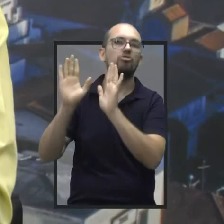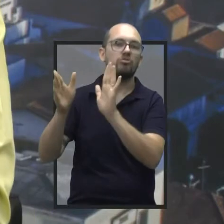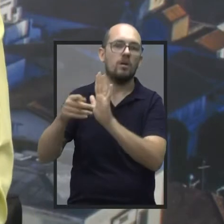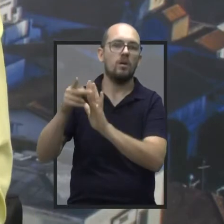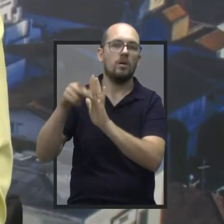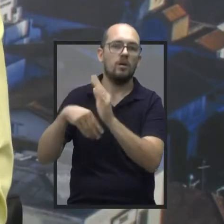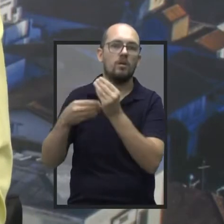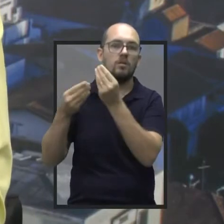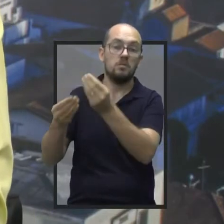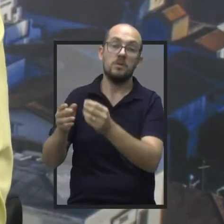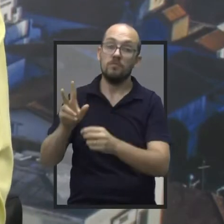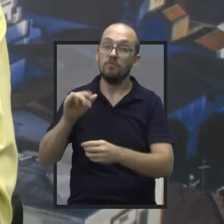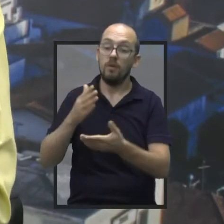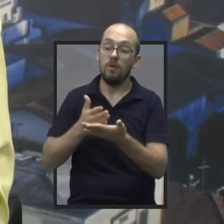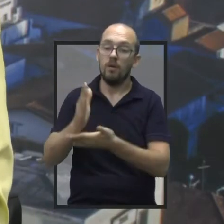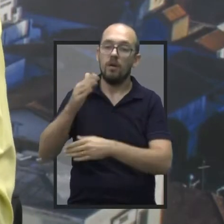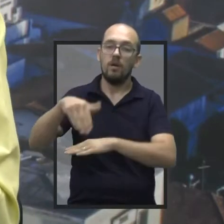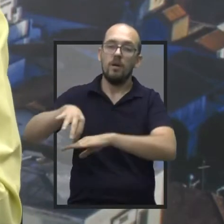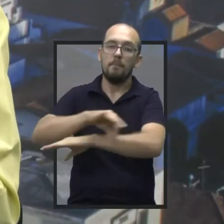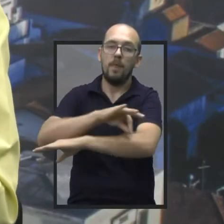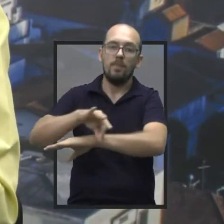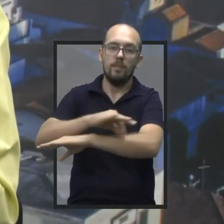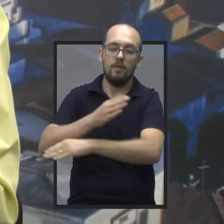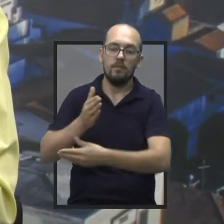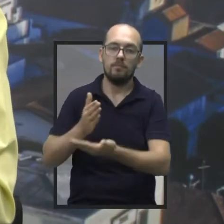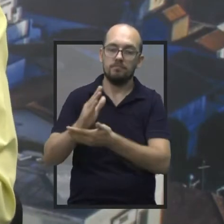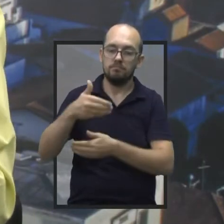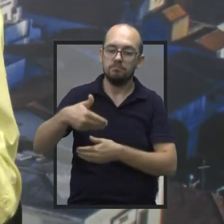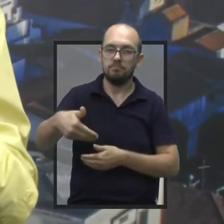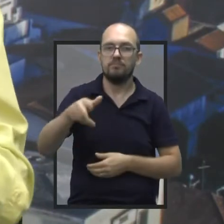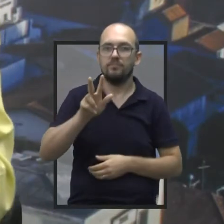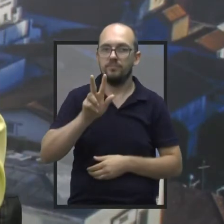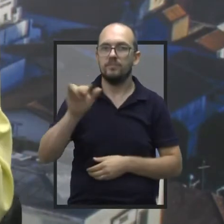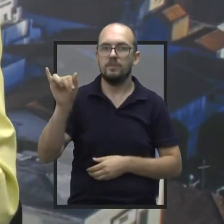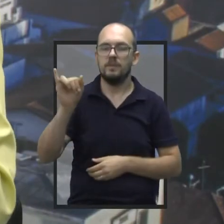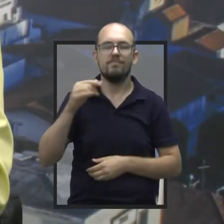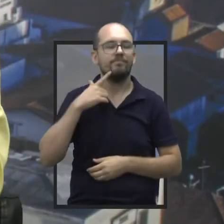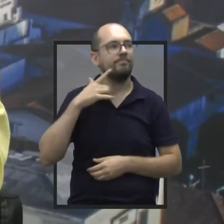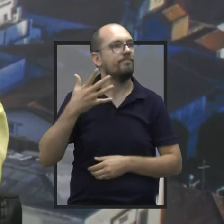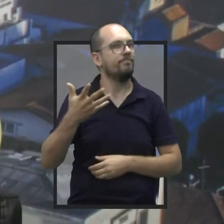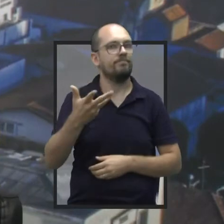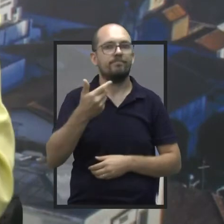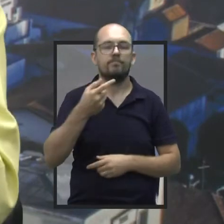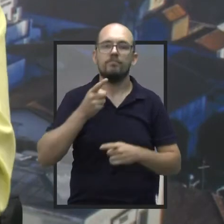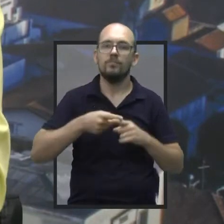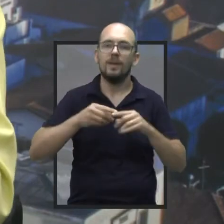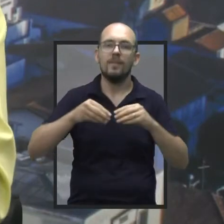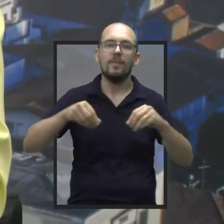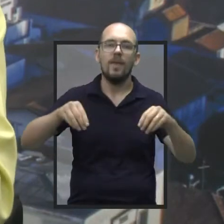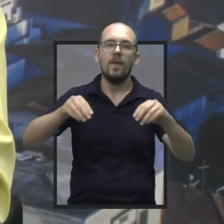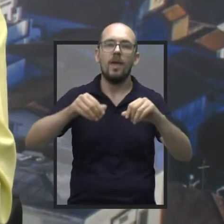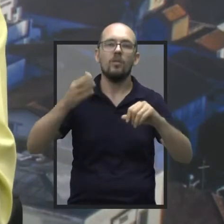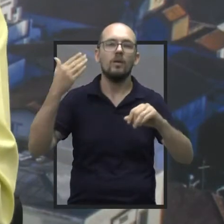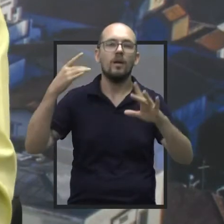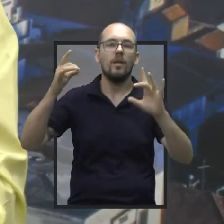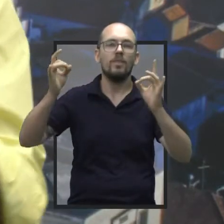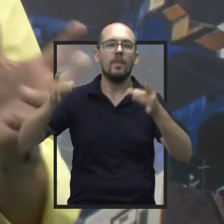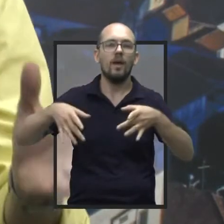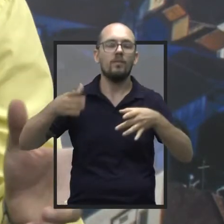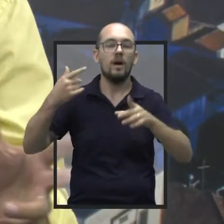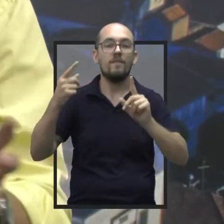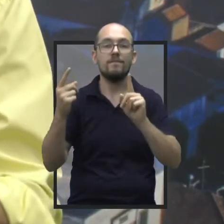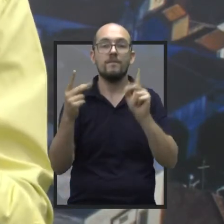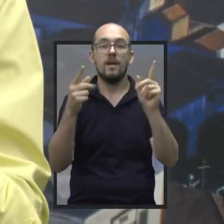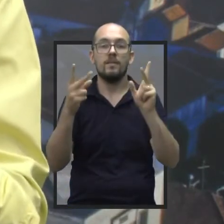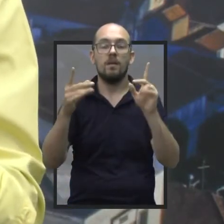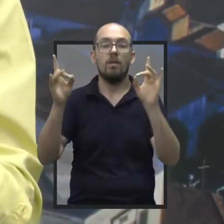aprovado a planta do imóvel. Isso é fantástico, porque aquele terreno tinha sido colocado à venda pela